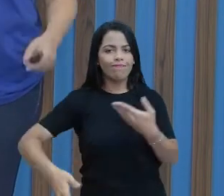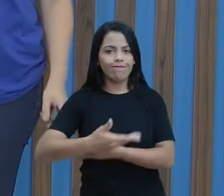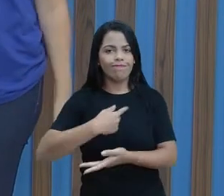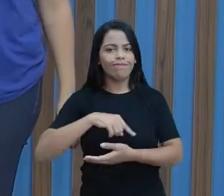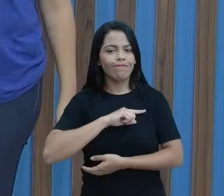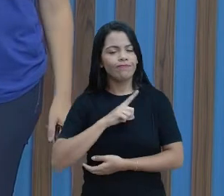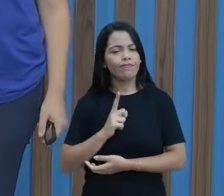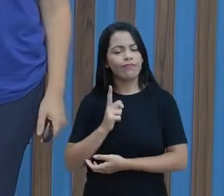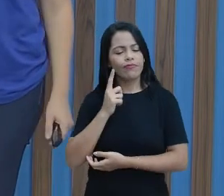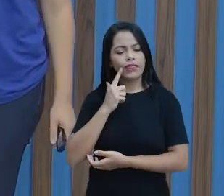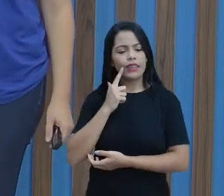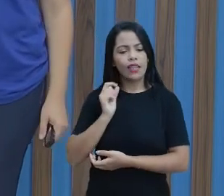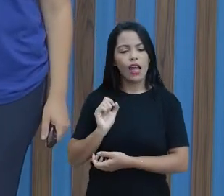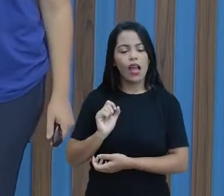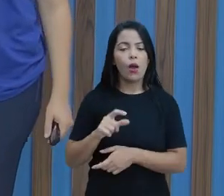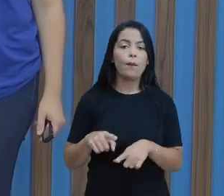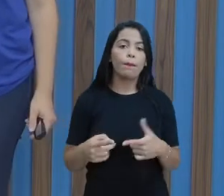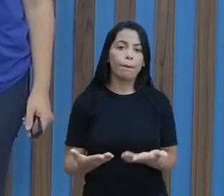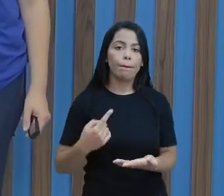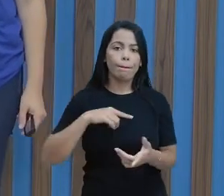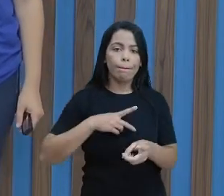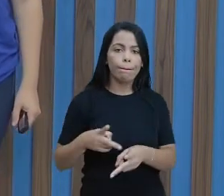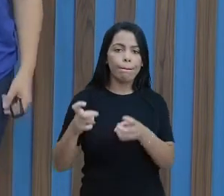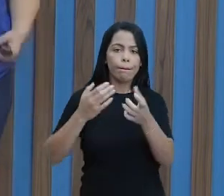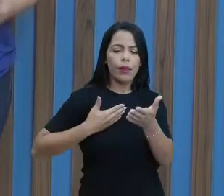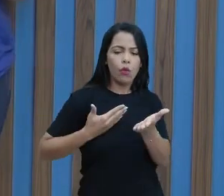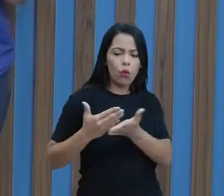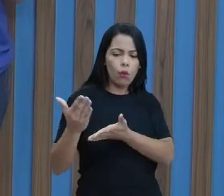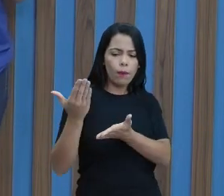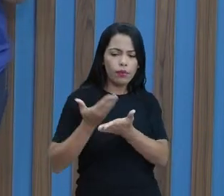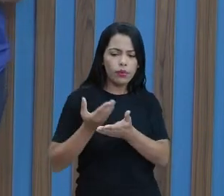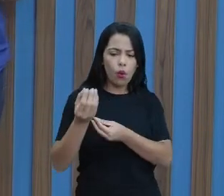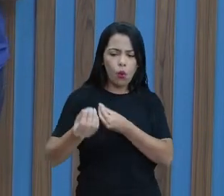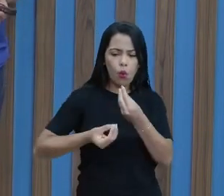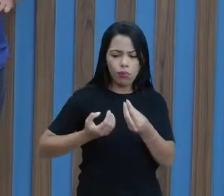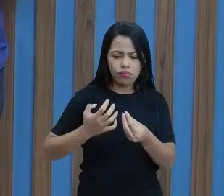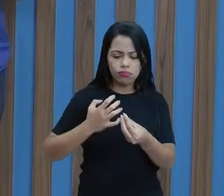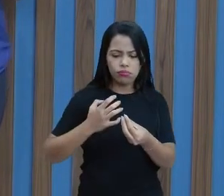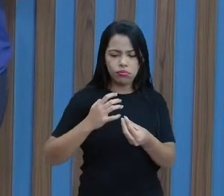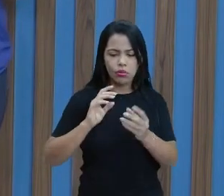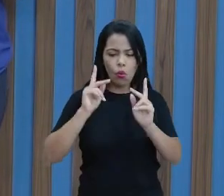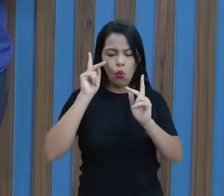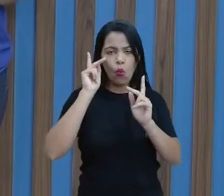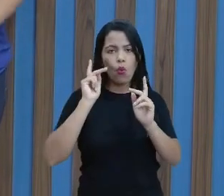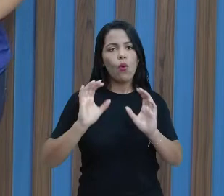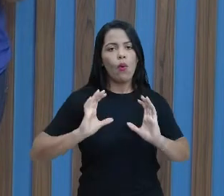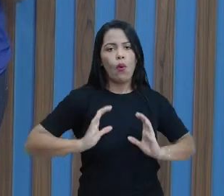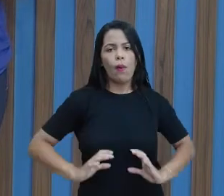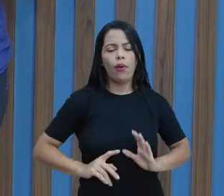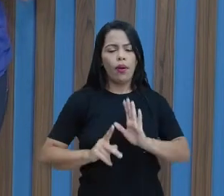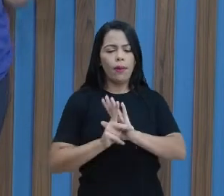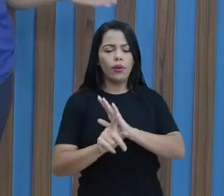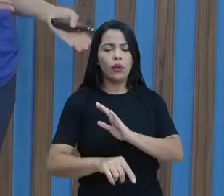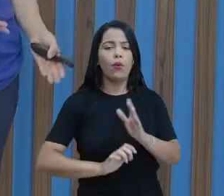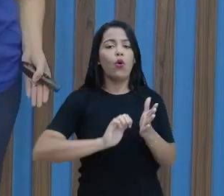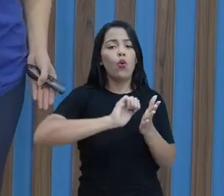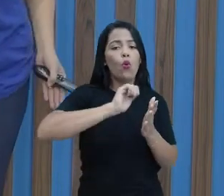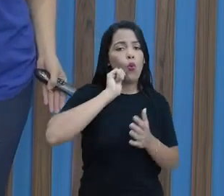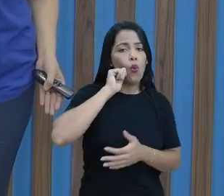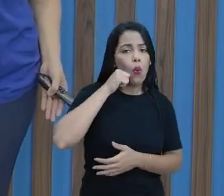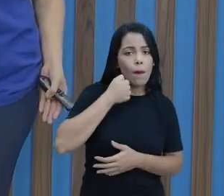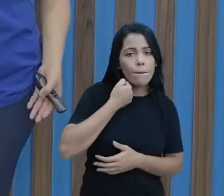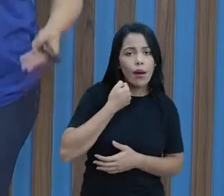outro. Apesar de perceber desde o comecinho como estavam se comportando os pãezinhos em função